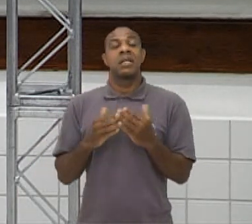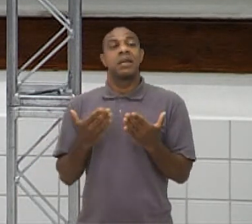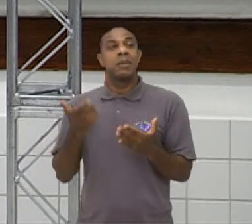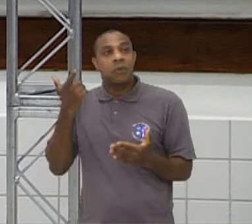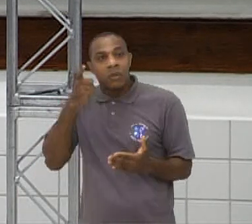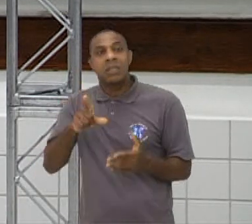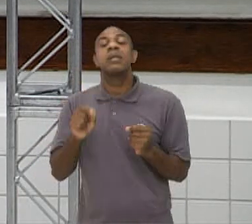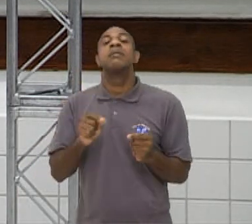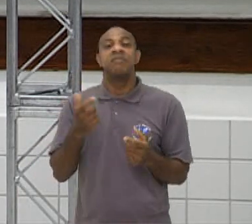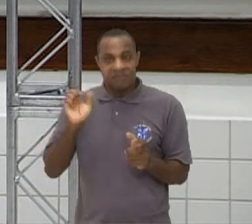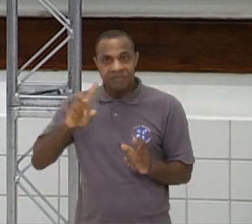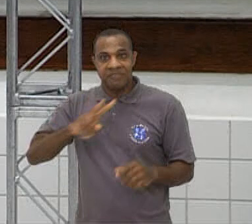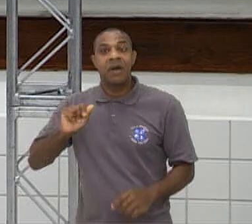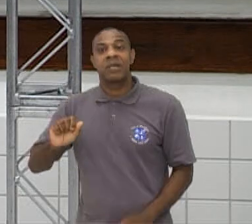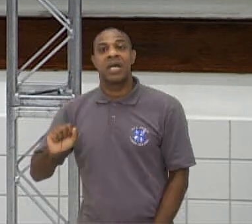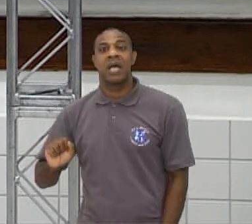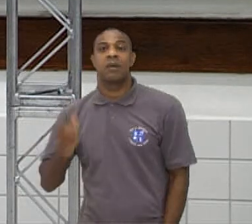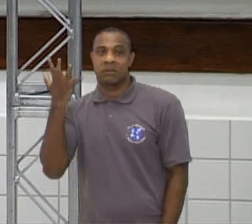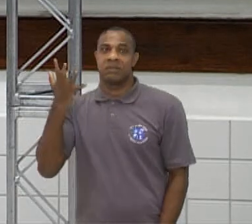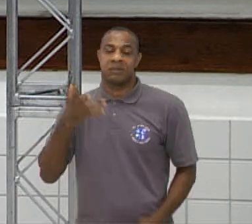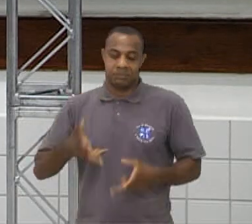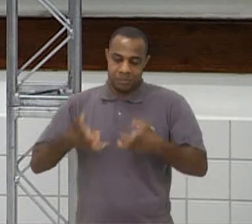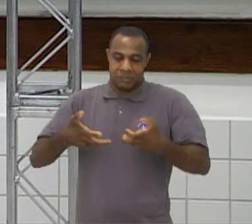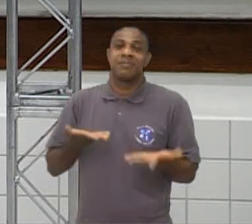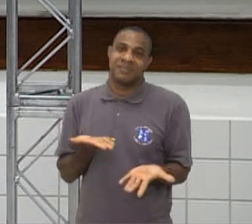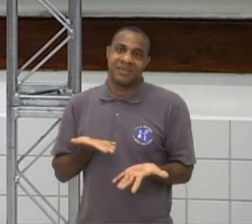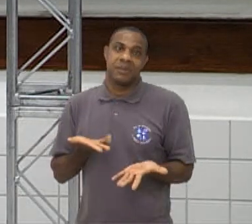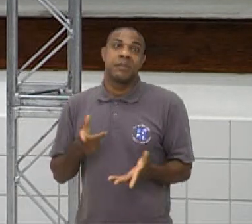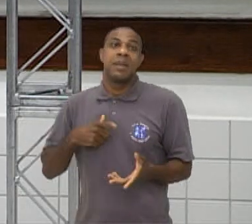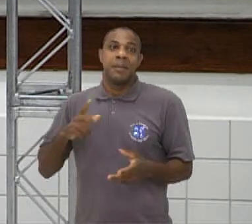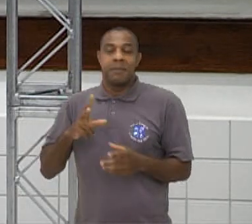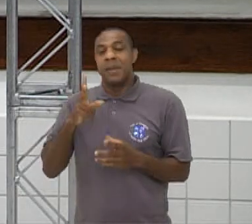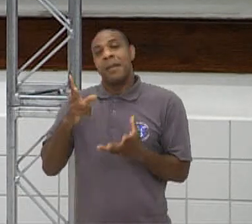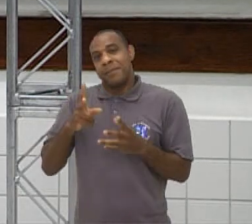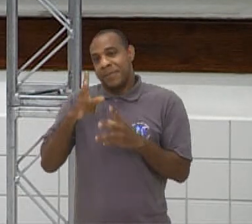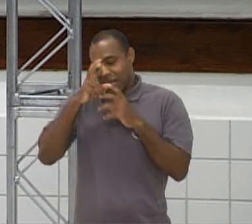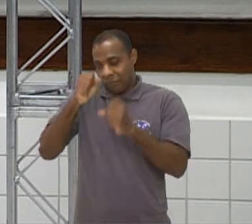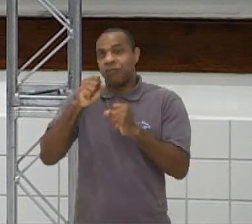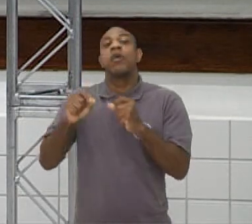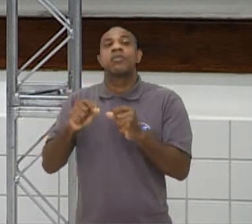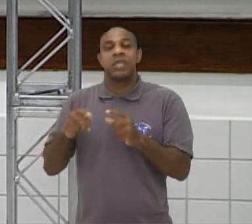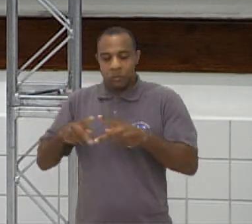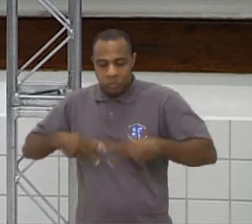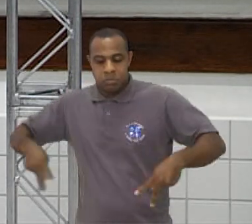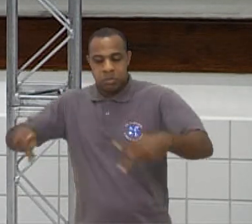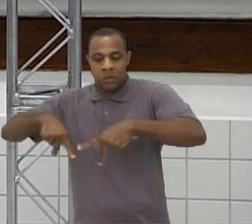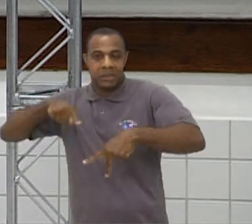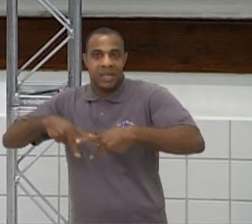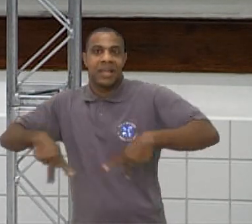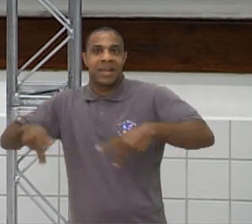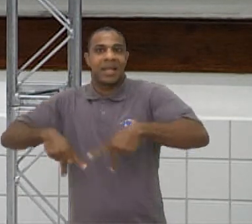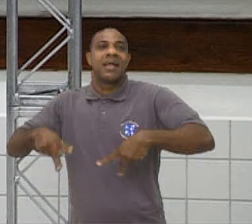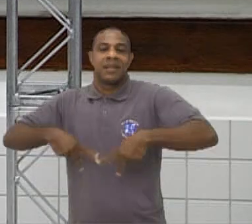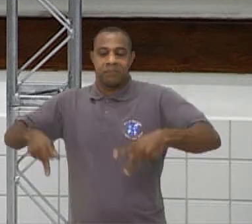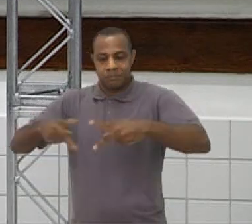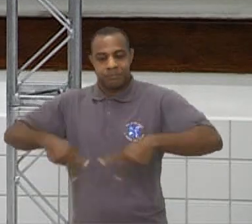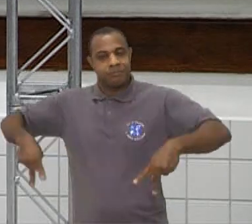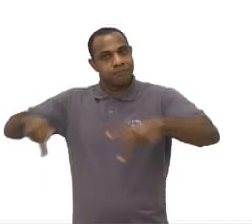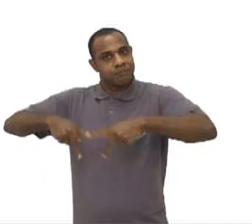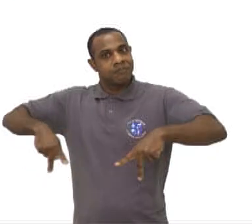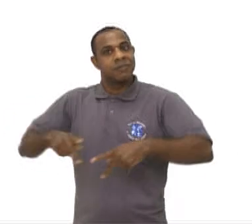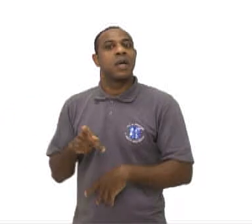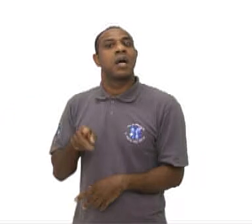exploração vai acontecer pela força do proletariado. Ele vai ser o agente dessa transformação. A